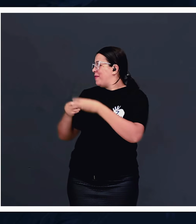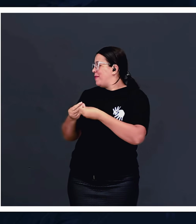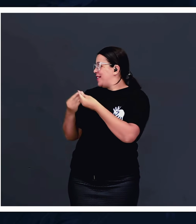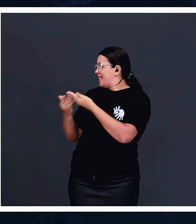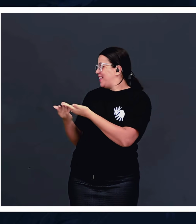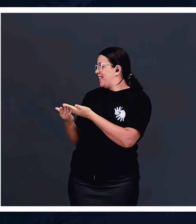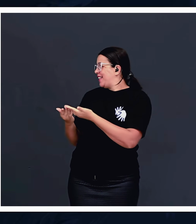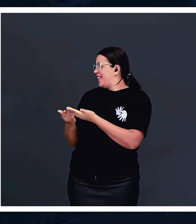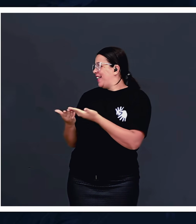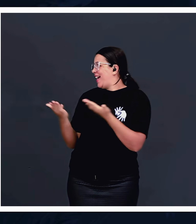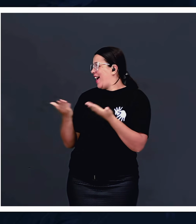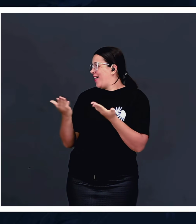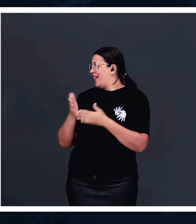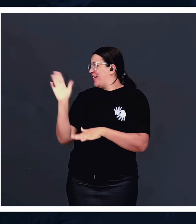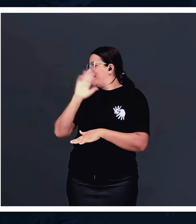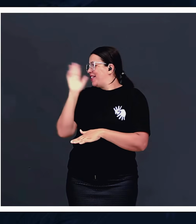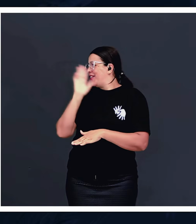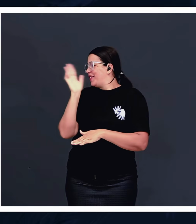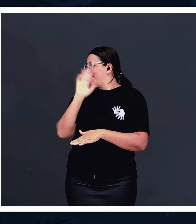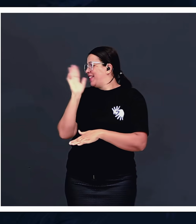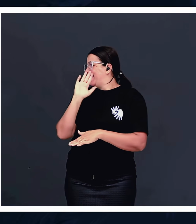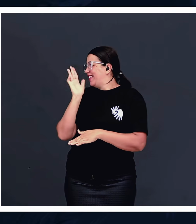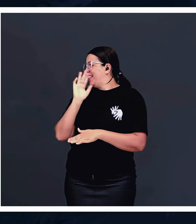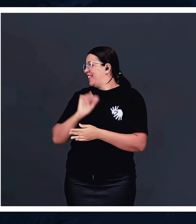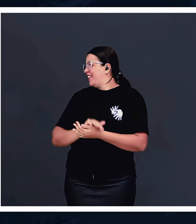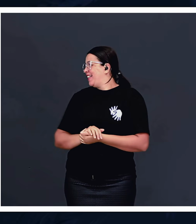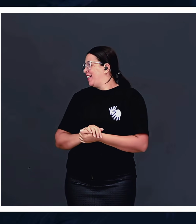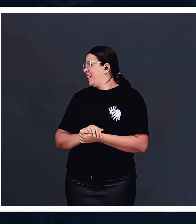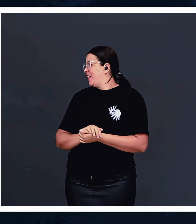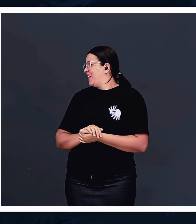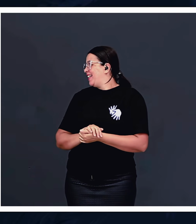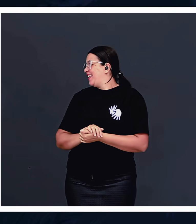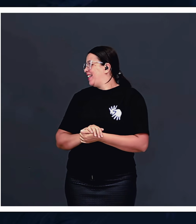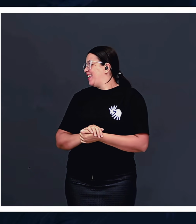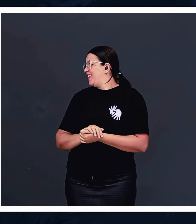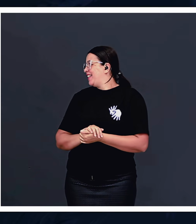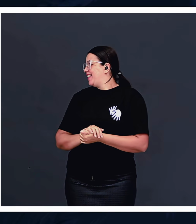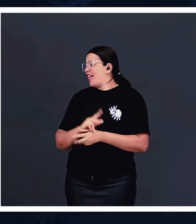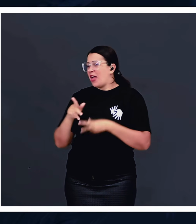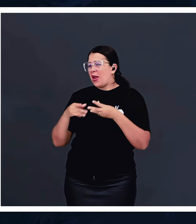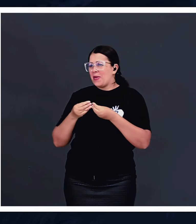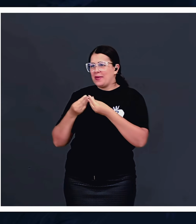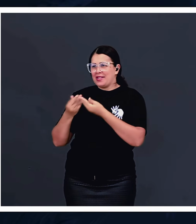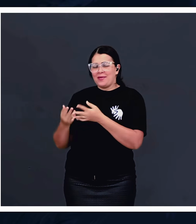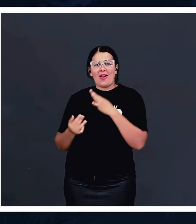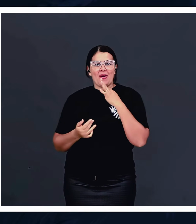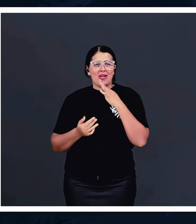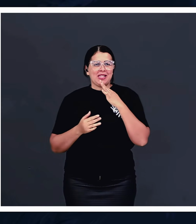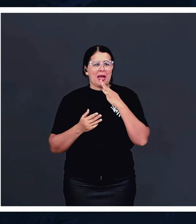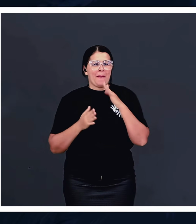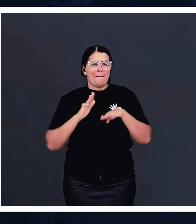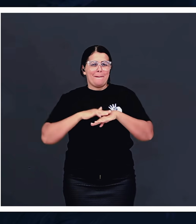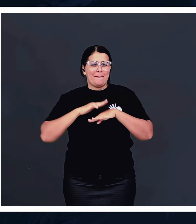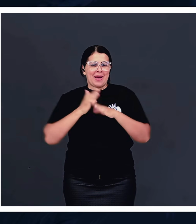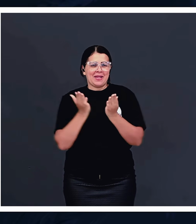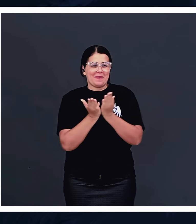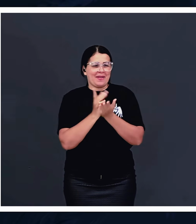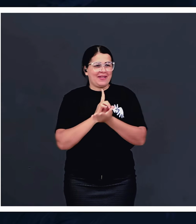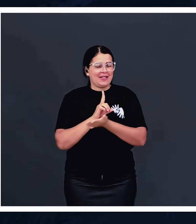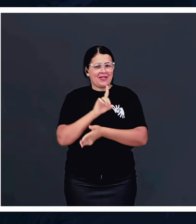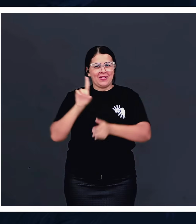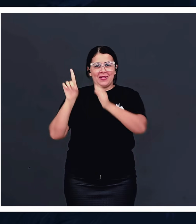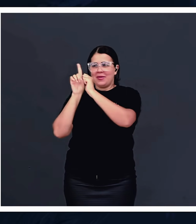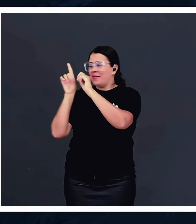Agora dá tchau para todo mundo. Dá tchau para todo mundo. É um presente para ela conhecer a palavra. Deus abençoe